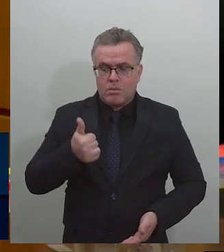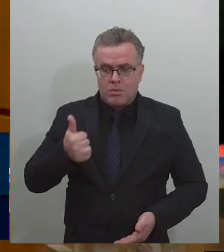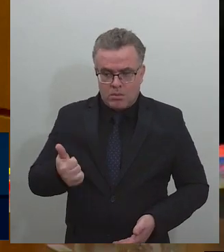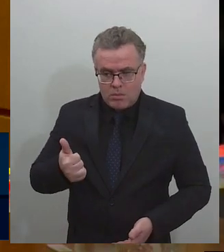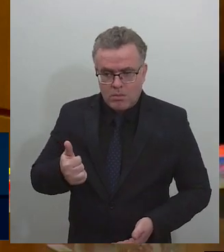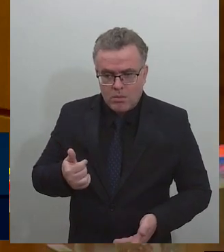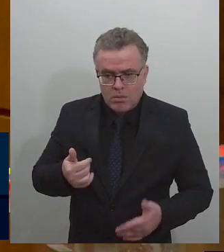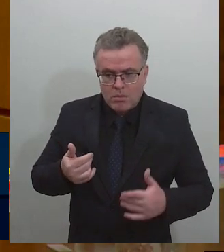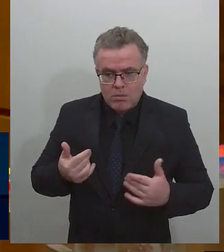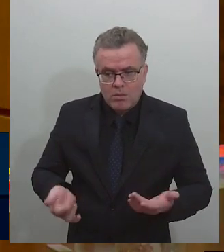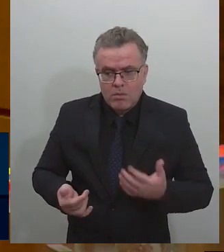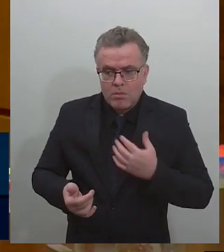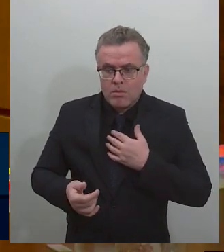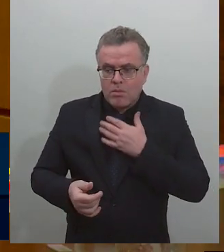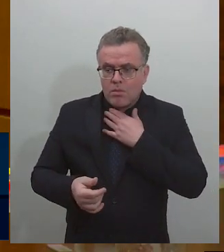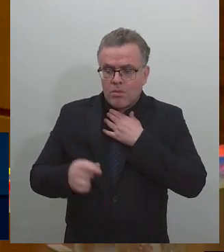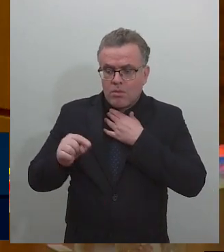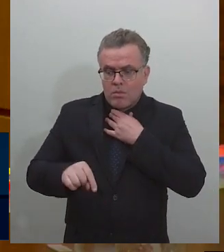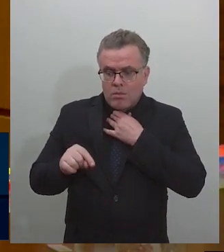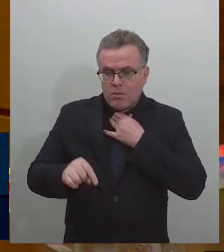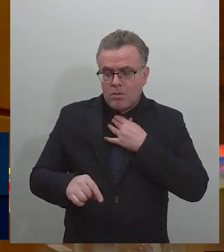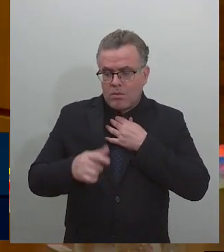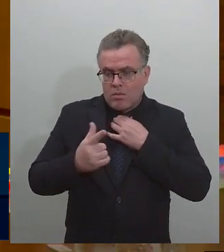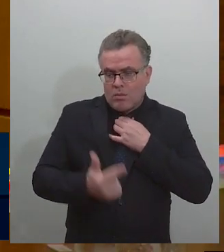agora em 2023 foram